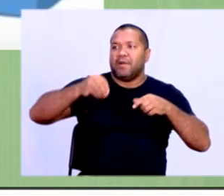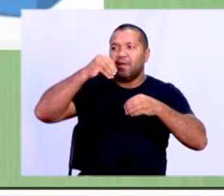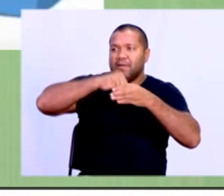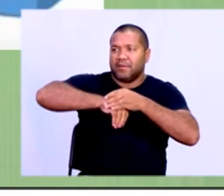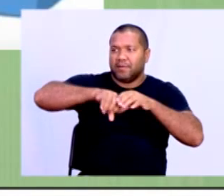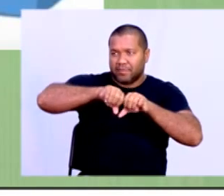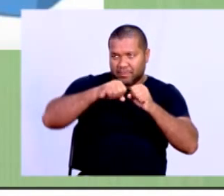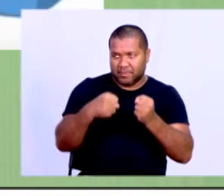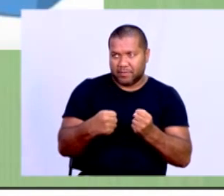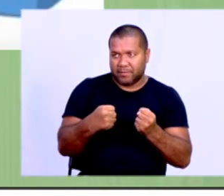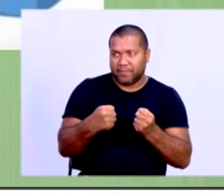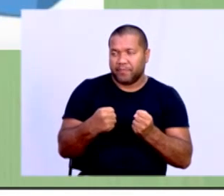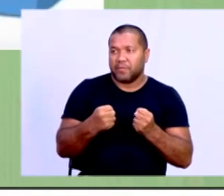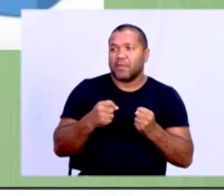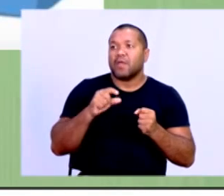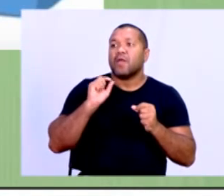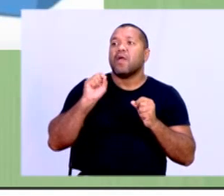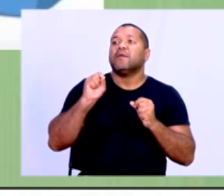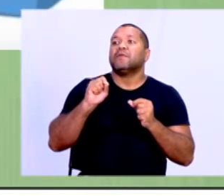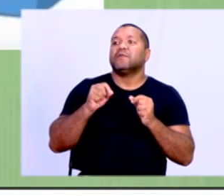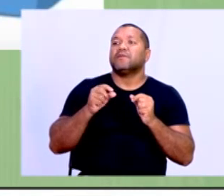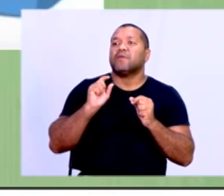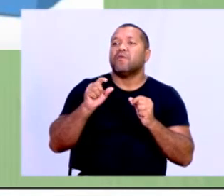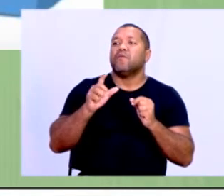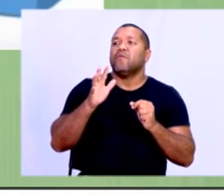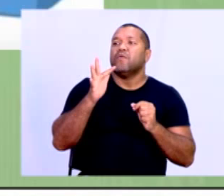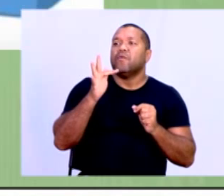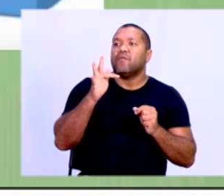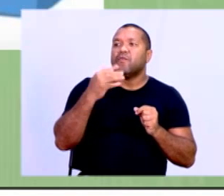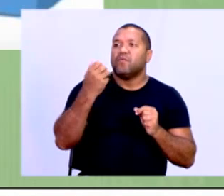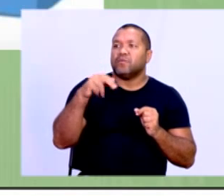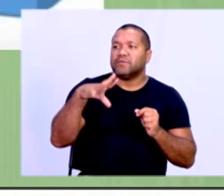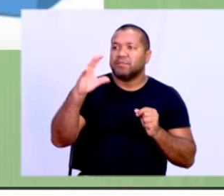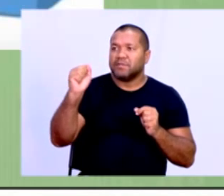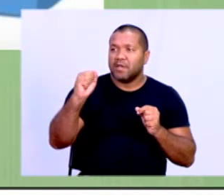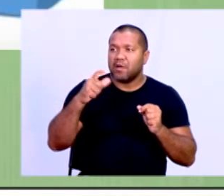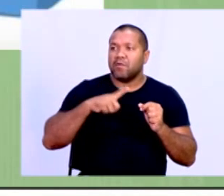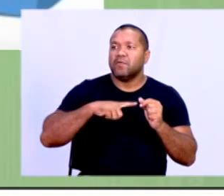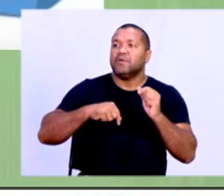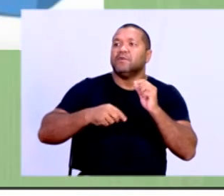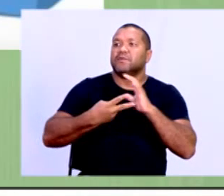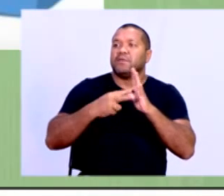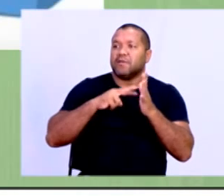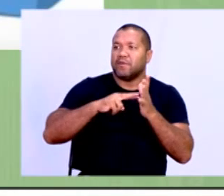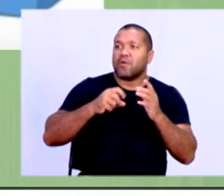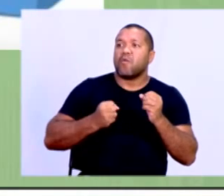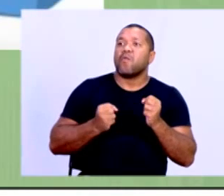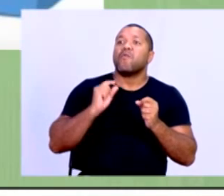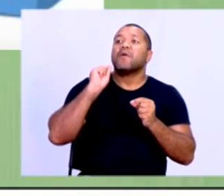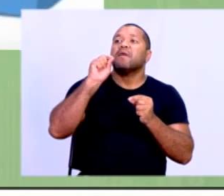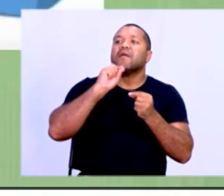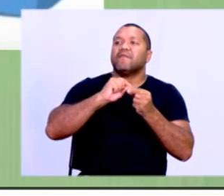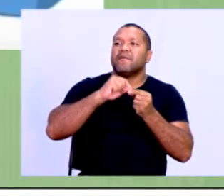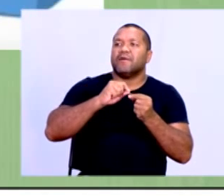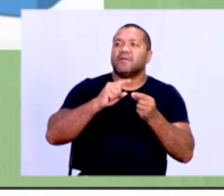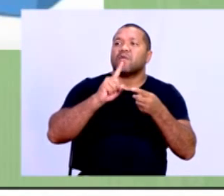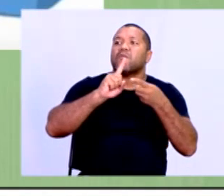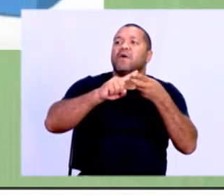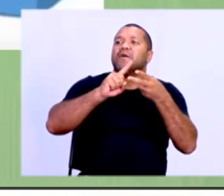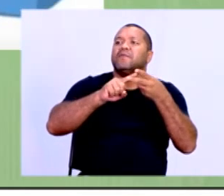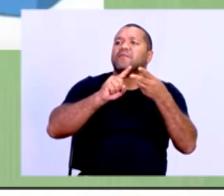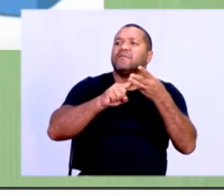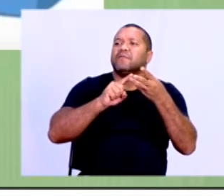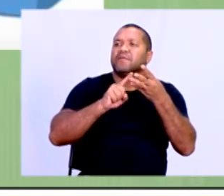funcionalidades são isso, é o que o meu sistema vai fazer, quais são os campos, quais são as utilidades